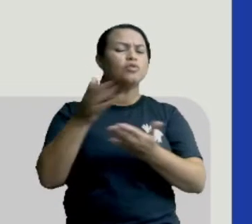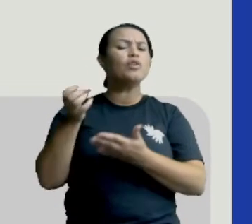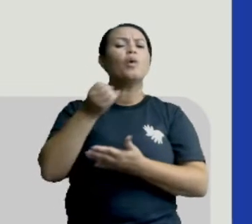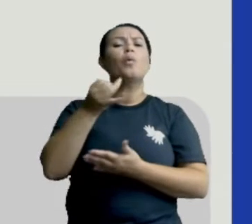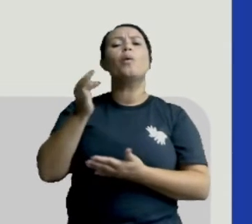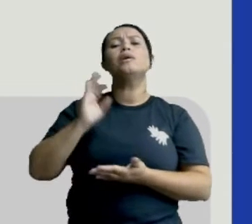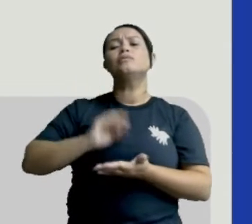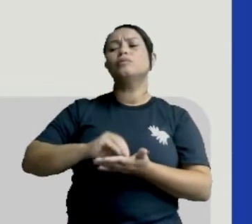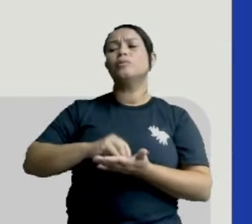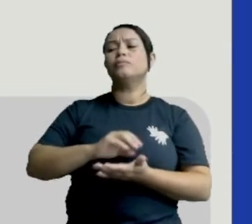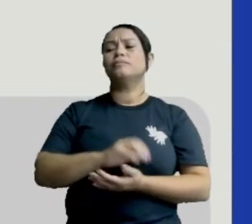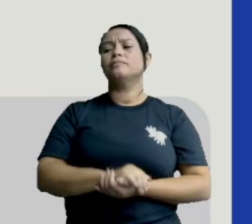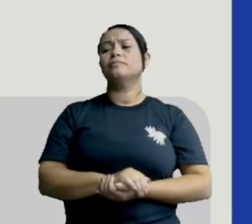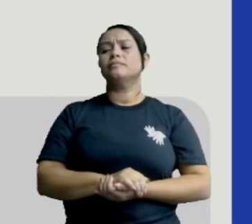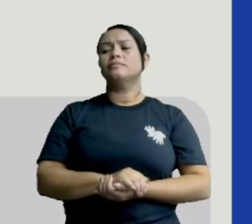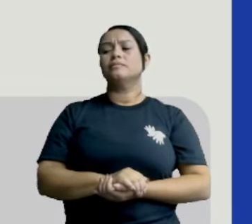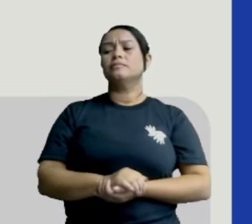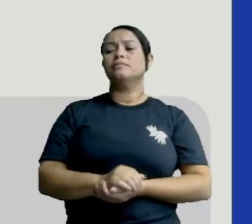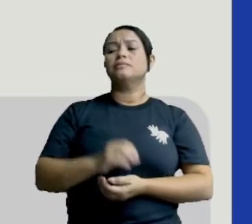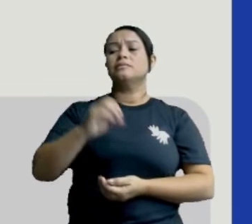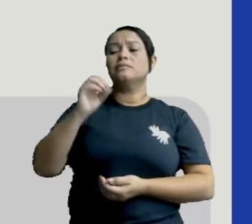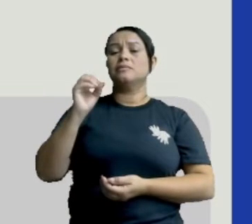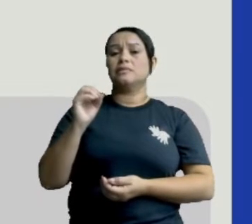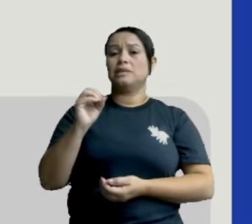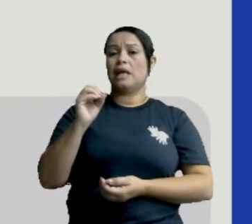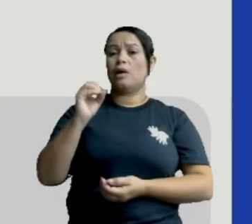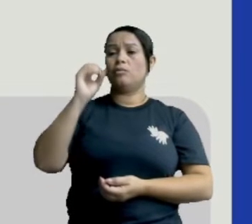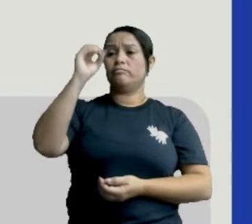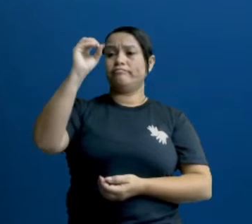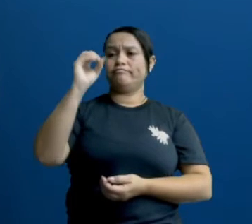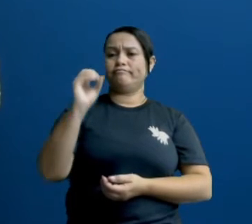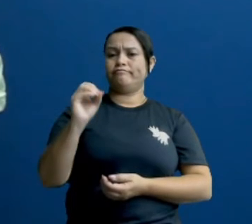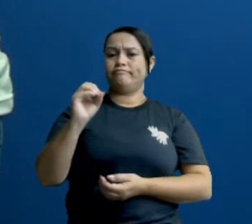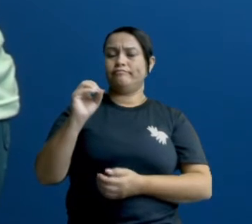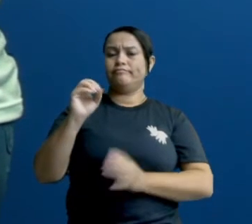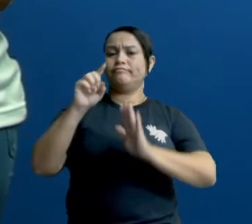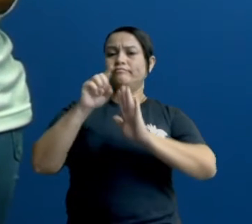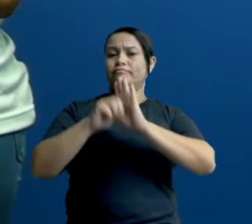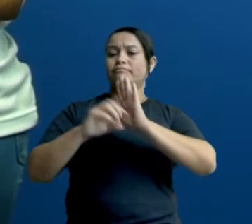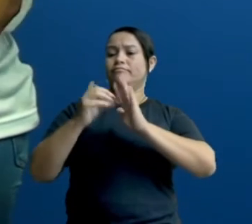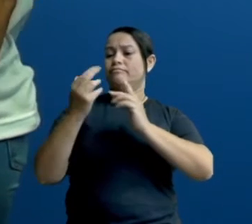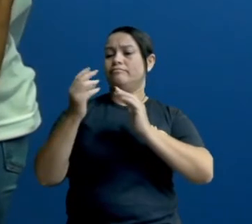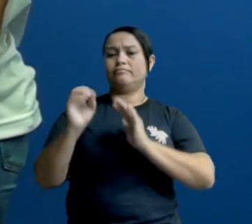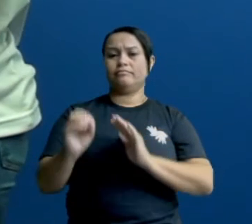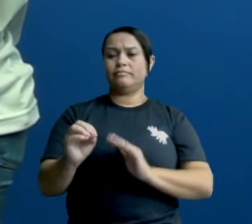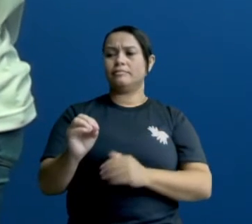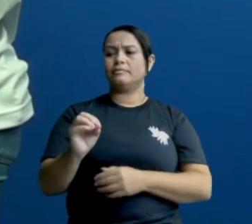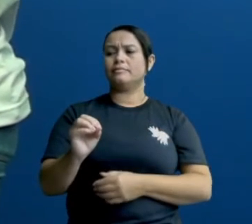eu fiquei? 0 menos 0 dá igual a 0.